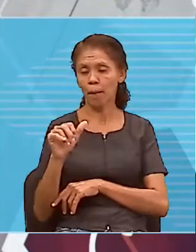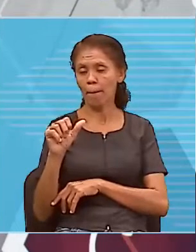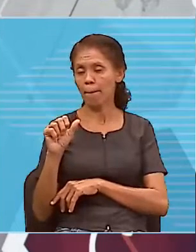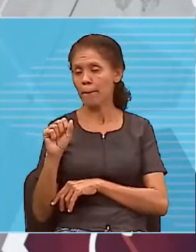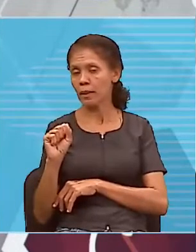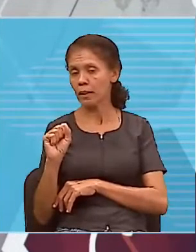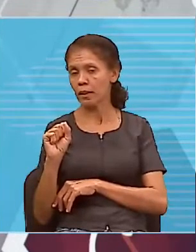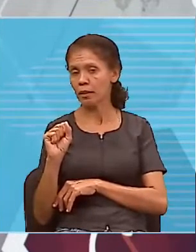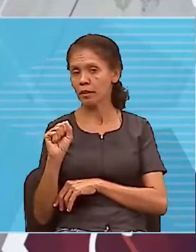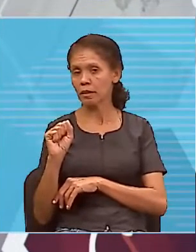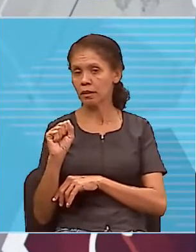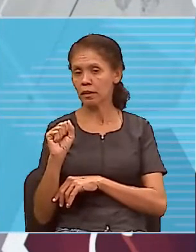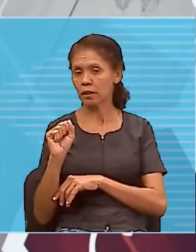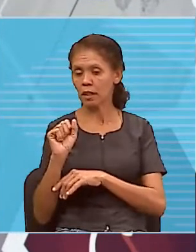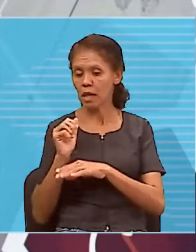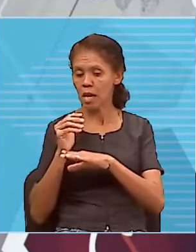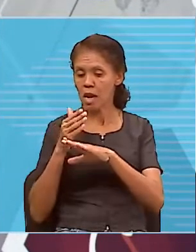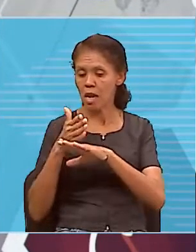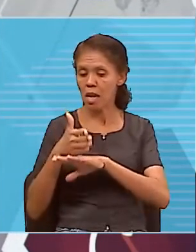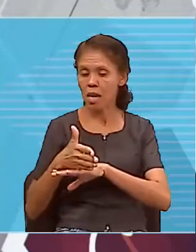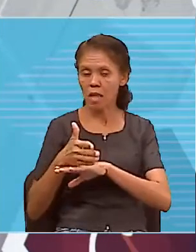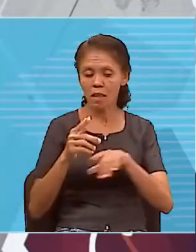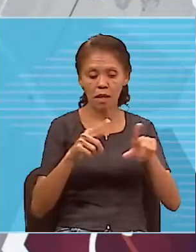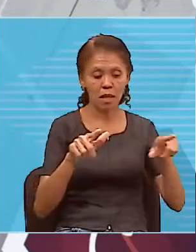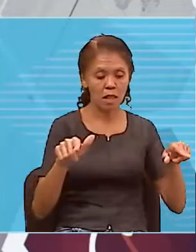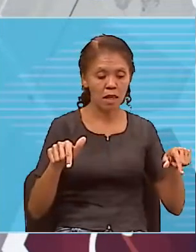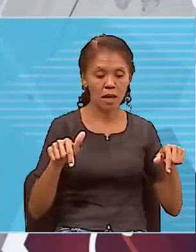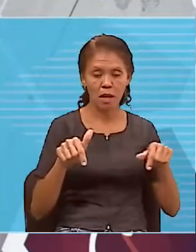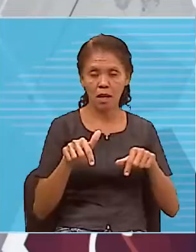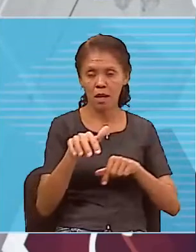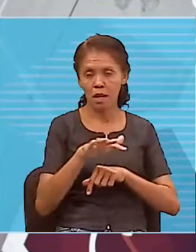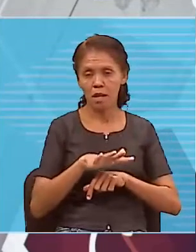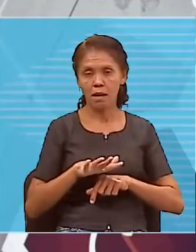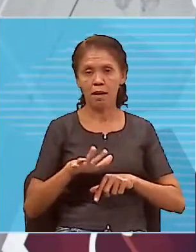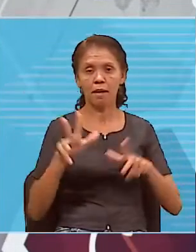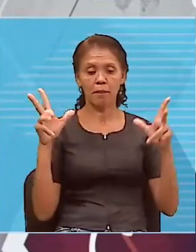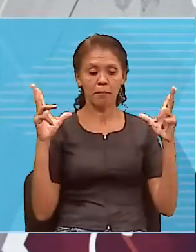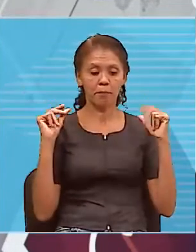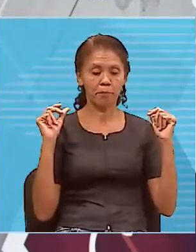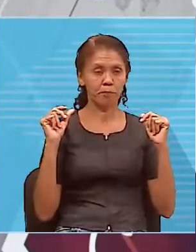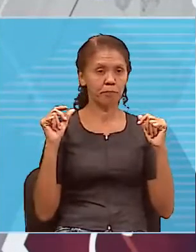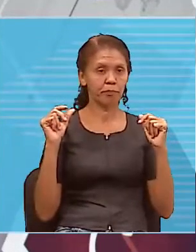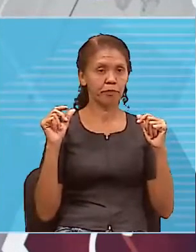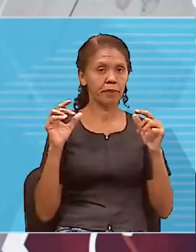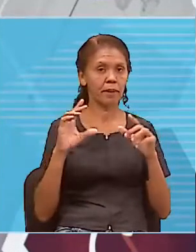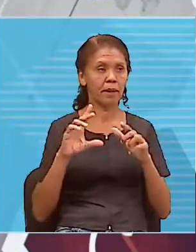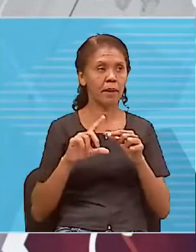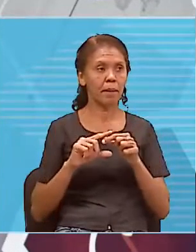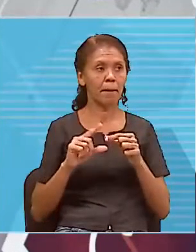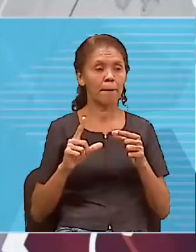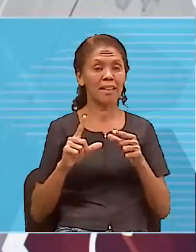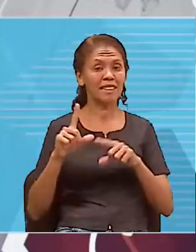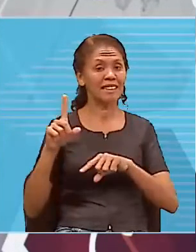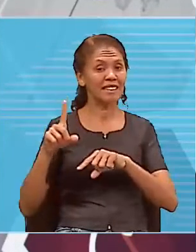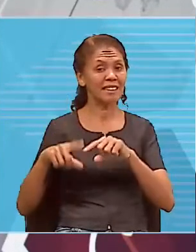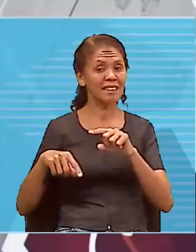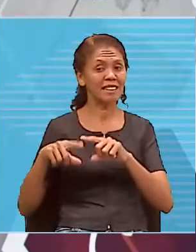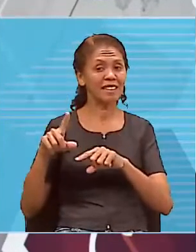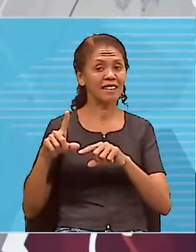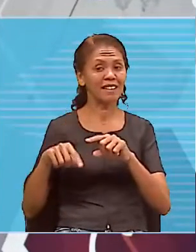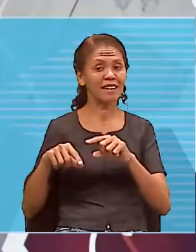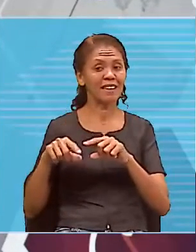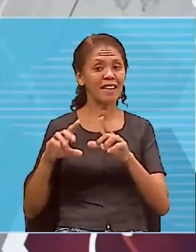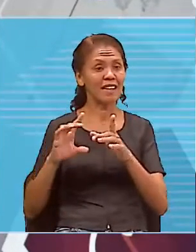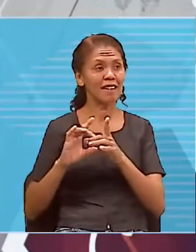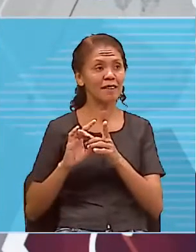objeto lá nas cabines que transmite uma onda semelhante Transmite uma frequência de onda